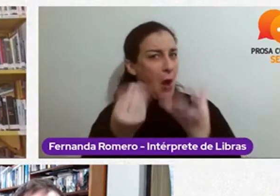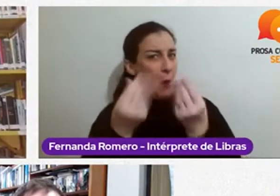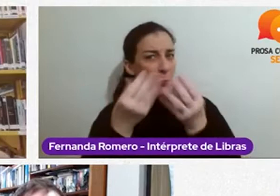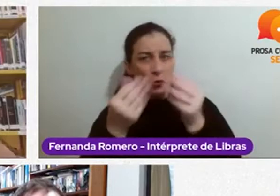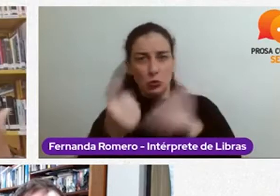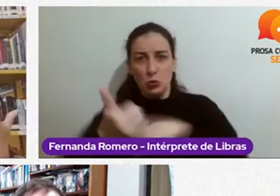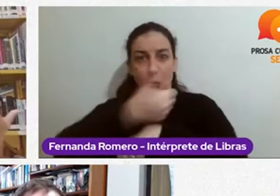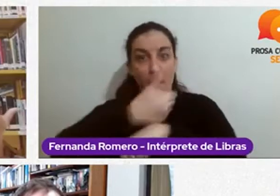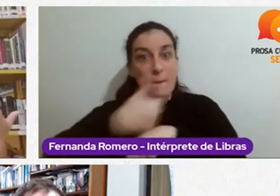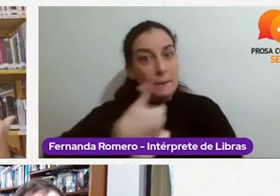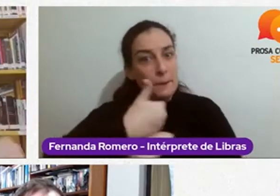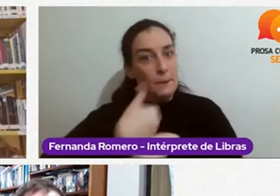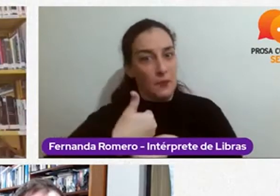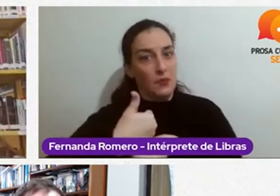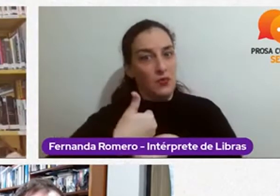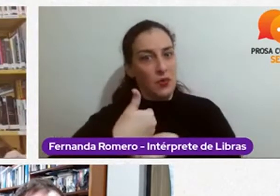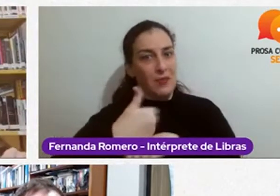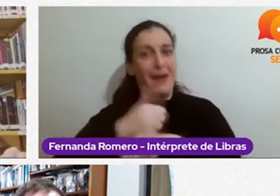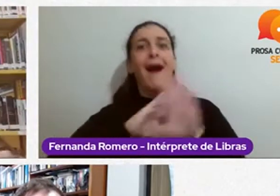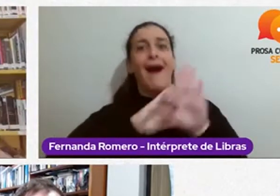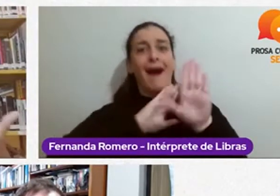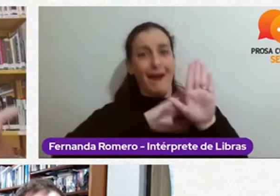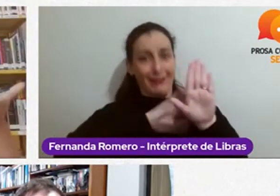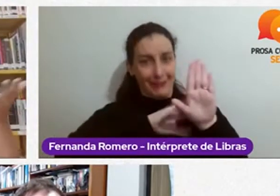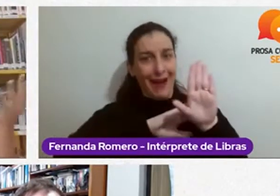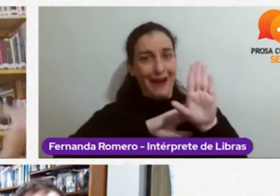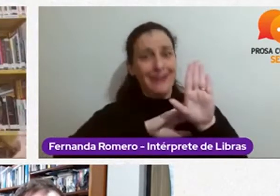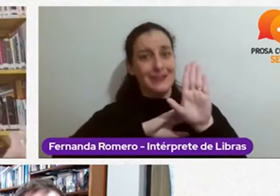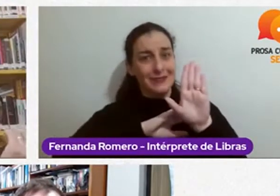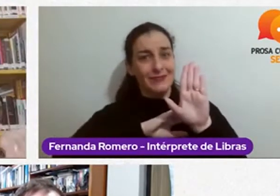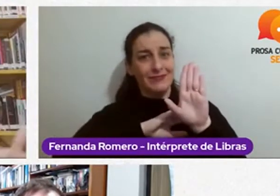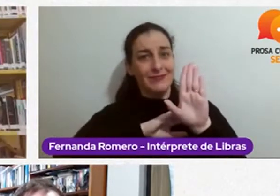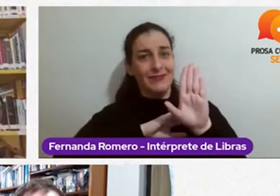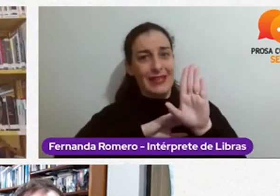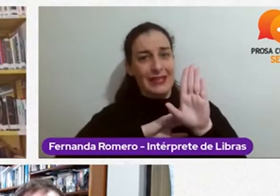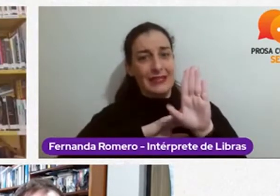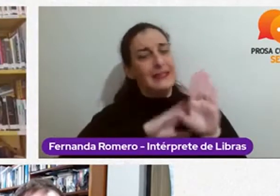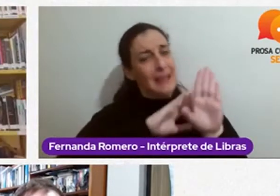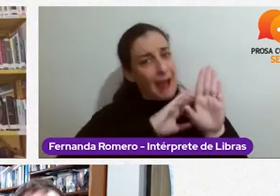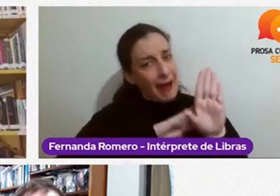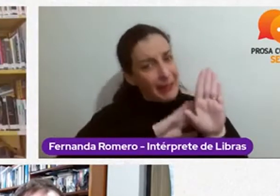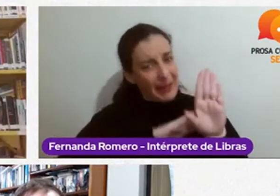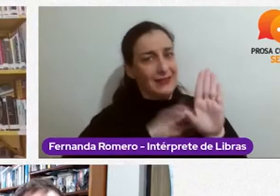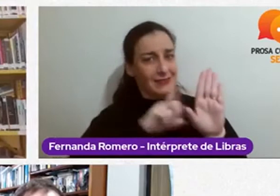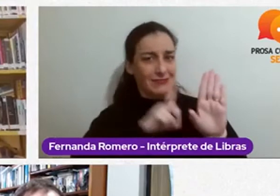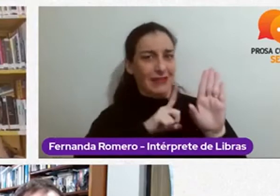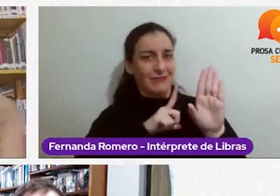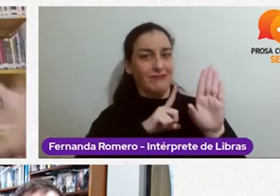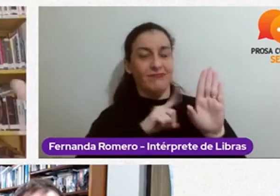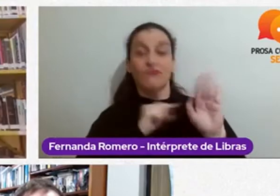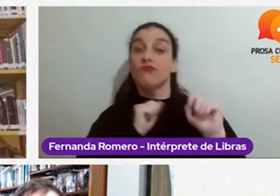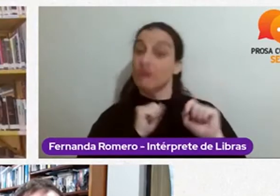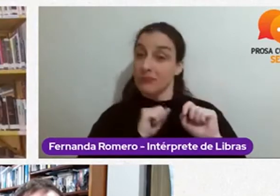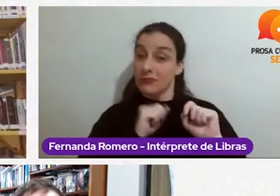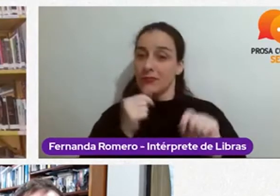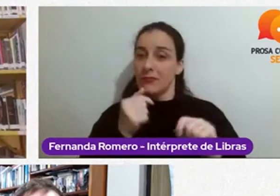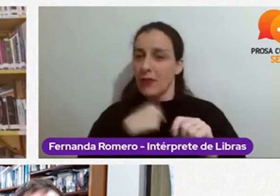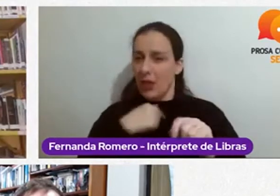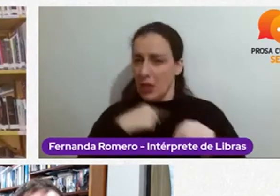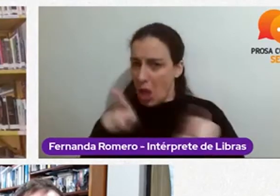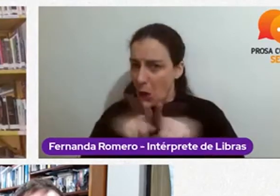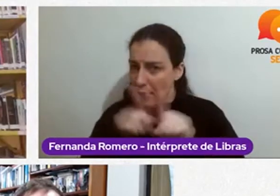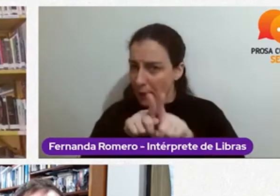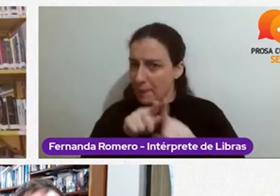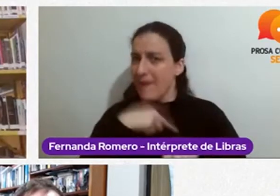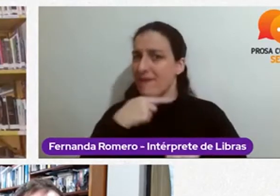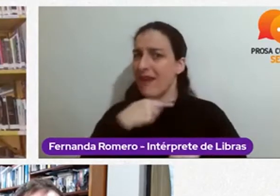profissionais que estão por trás das câmeras, que estão por trás, né, que estão nos bastidores. E eu também comento,